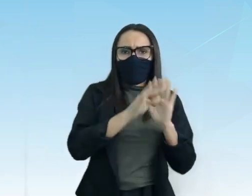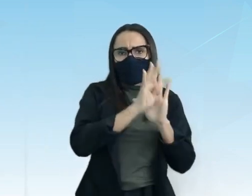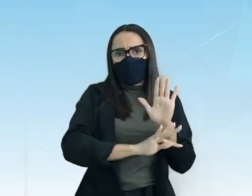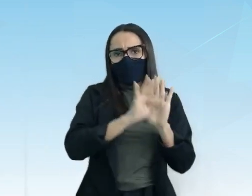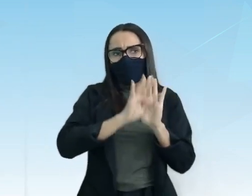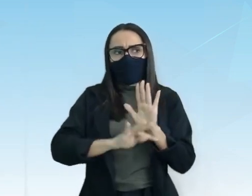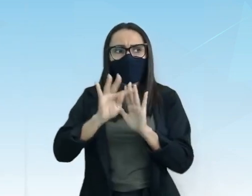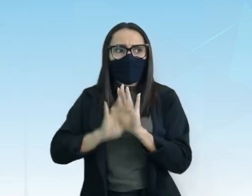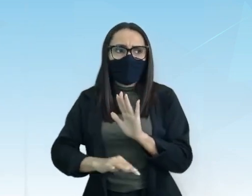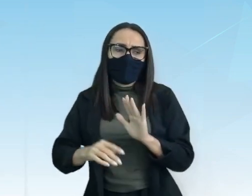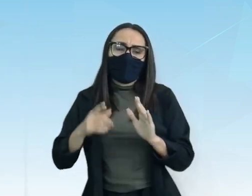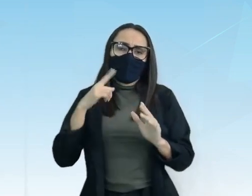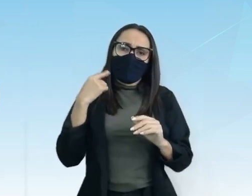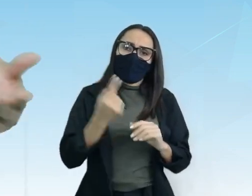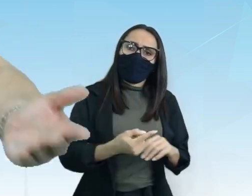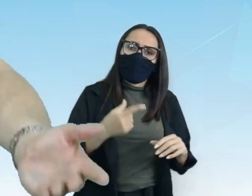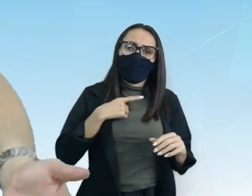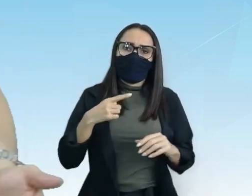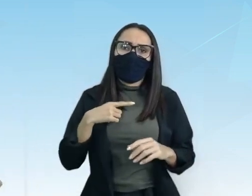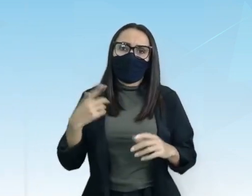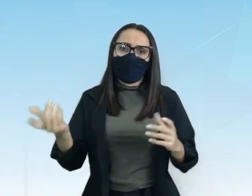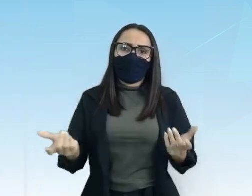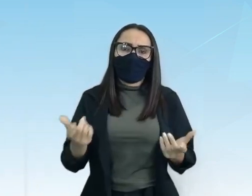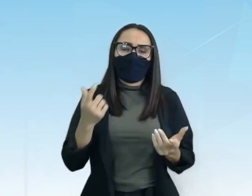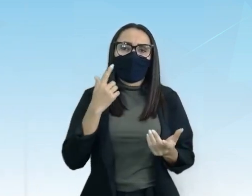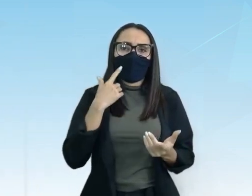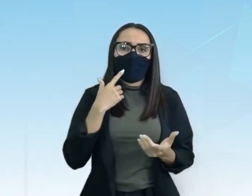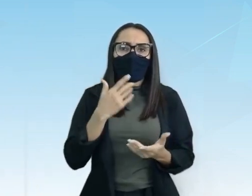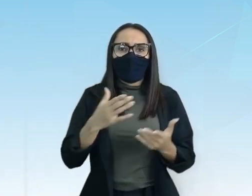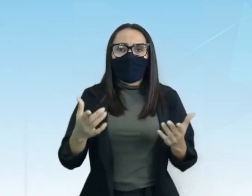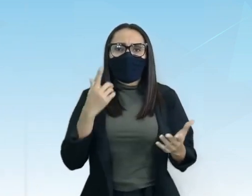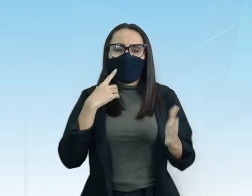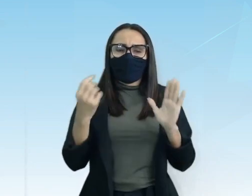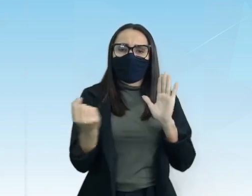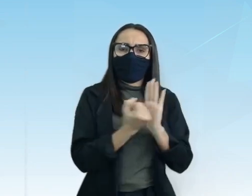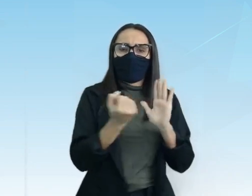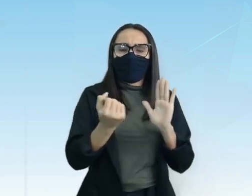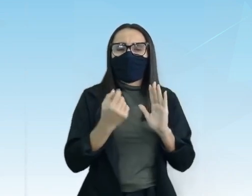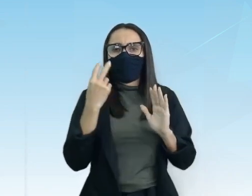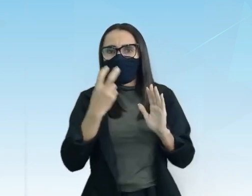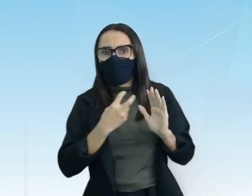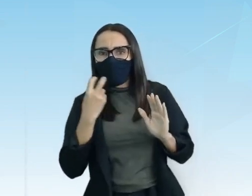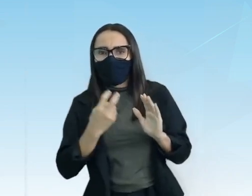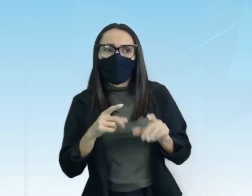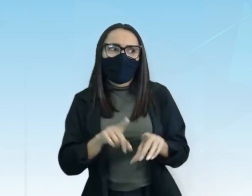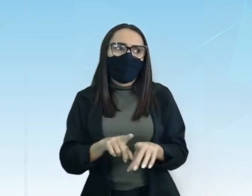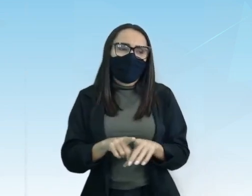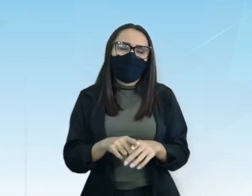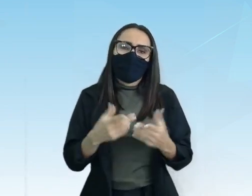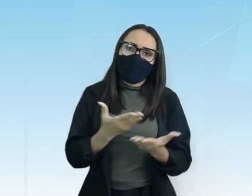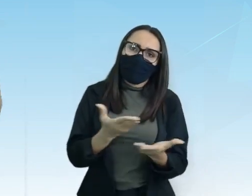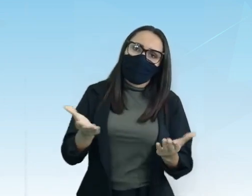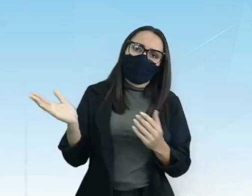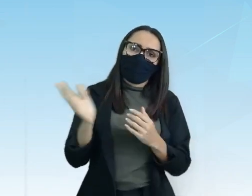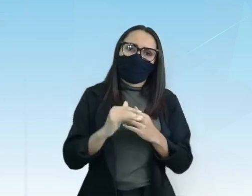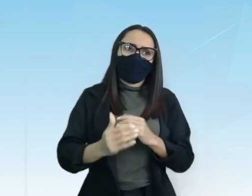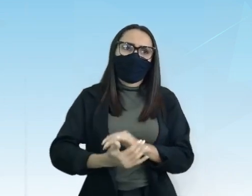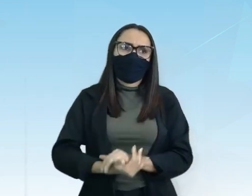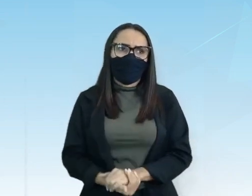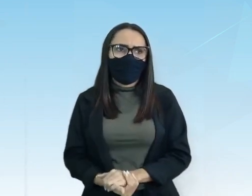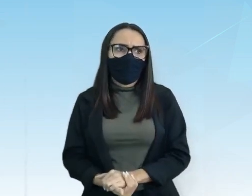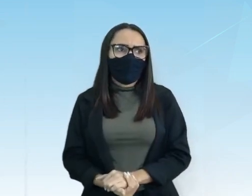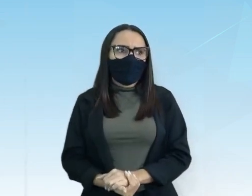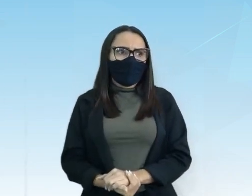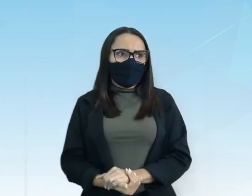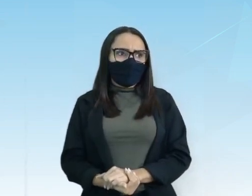textos, certo, que nós temos de forró, etc., em que há marcas da oralidade. E é isso aí. E vamos